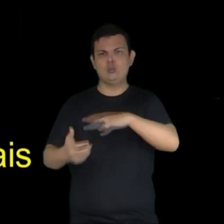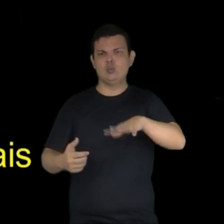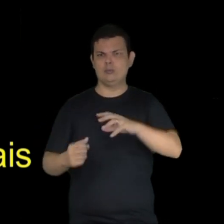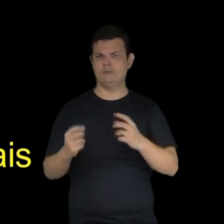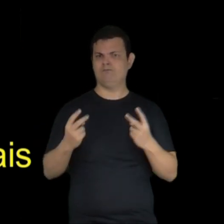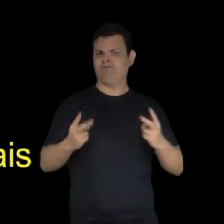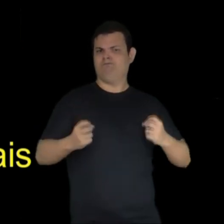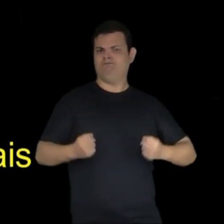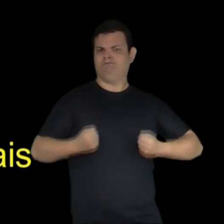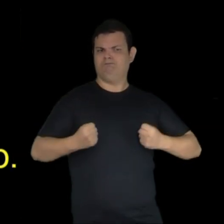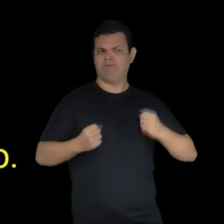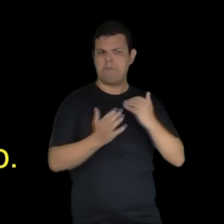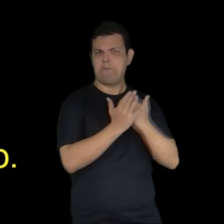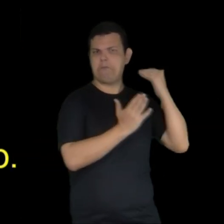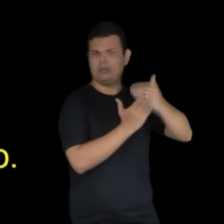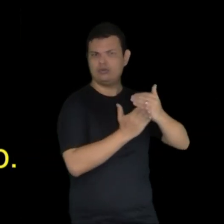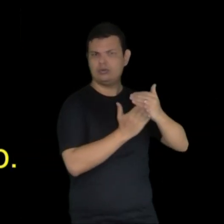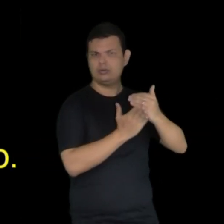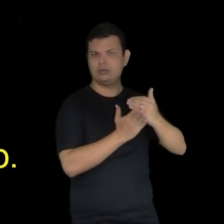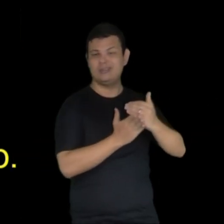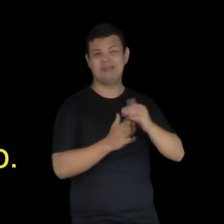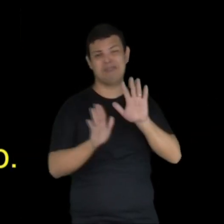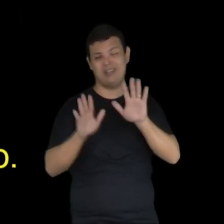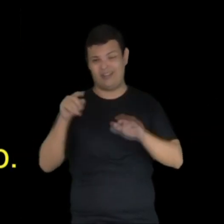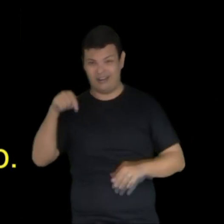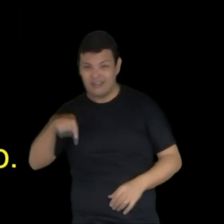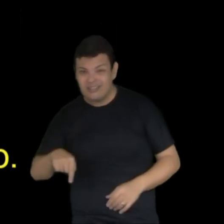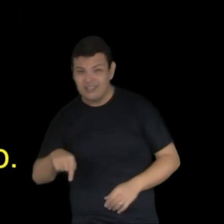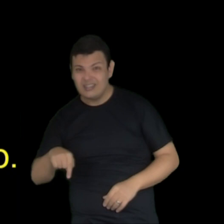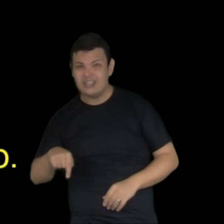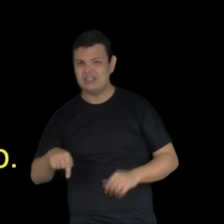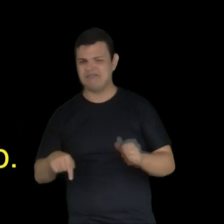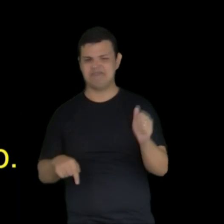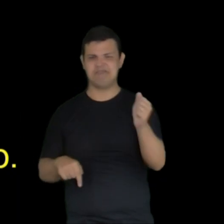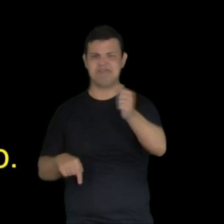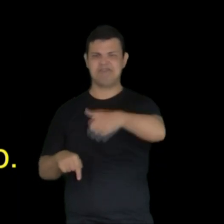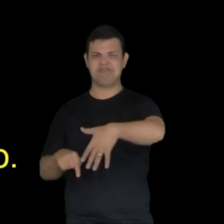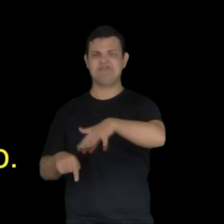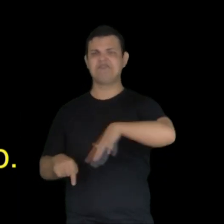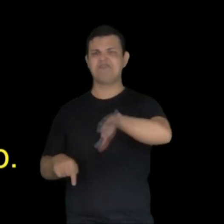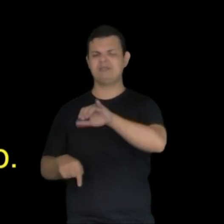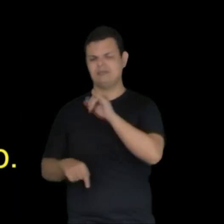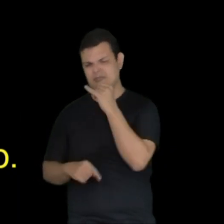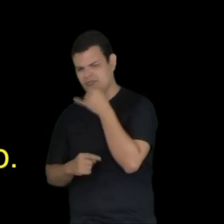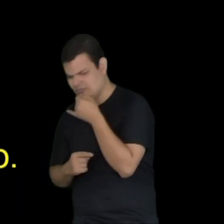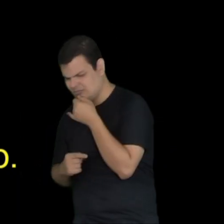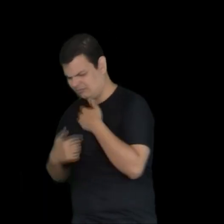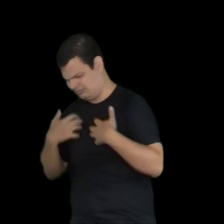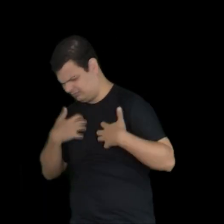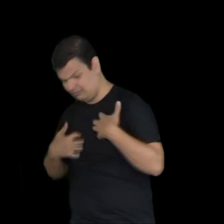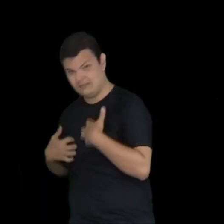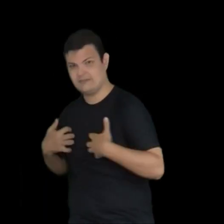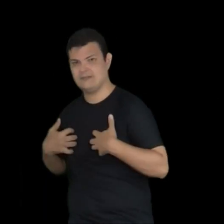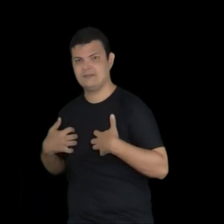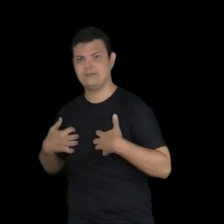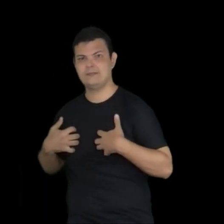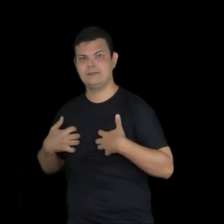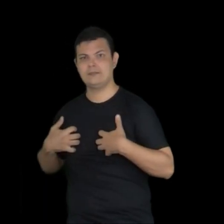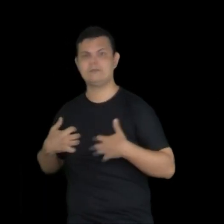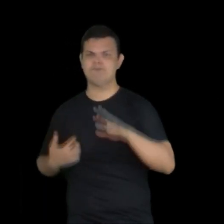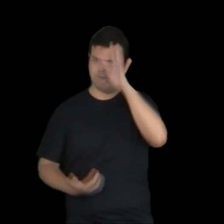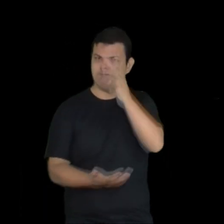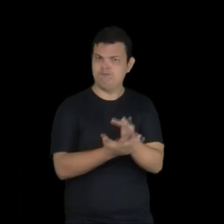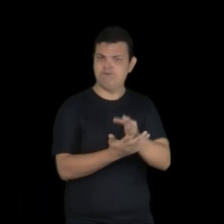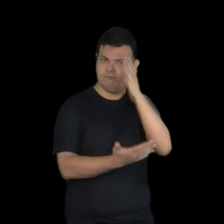sempre heróis nacionais. E por aqui sem valor, mesmo triste e muito aflito. Tenho fé